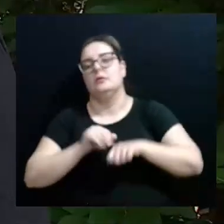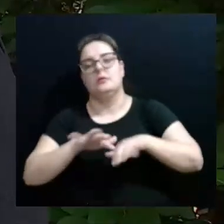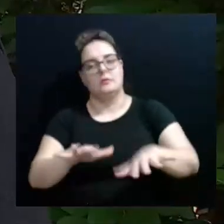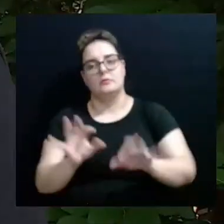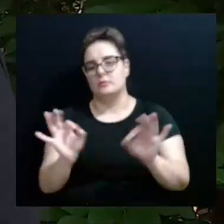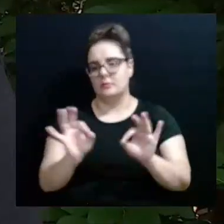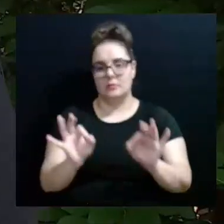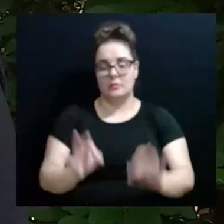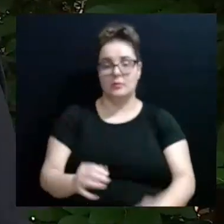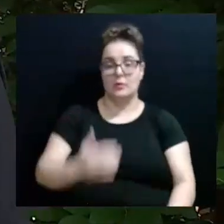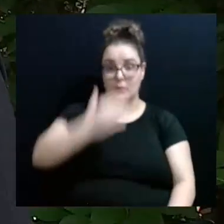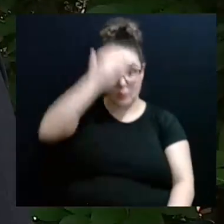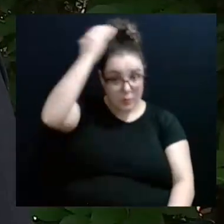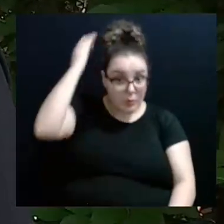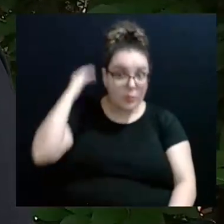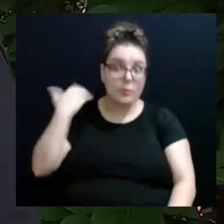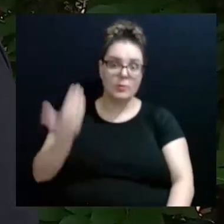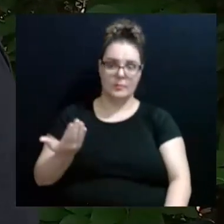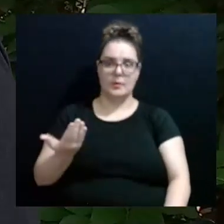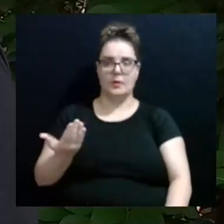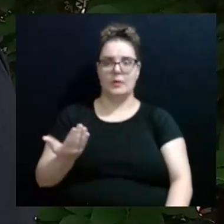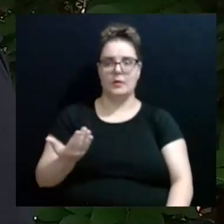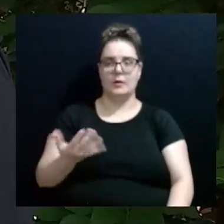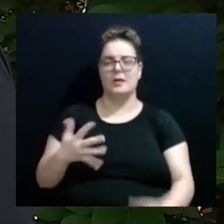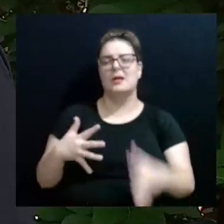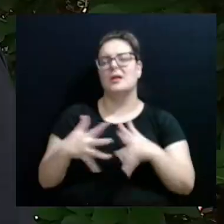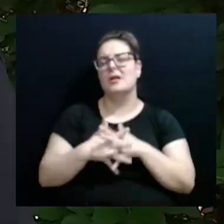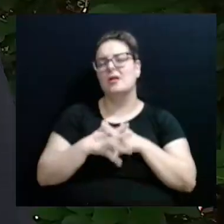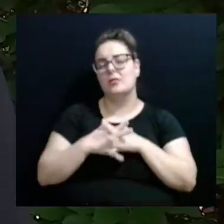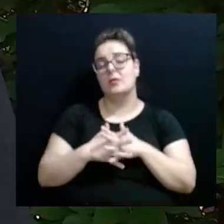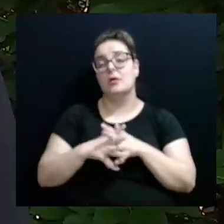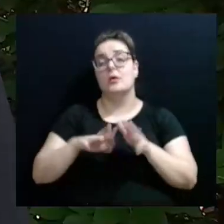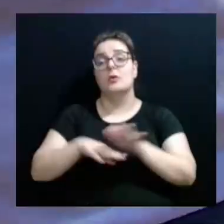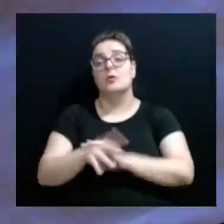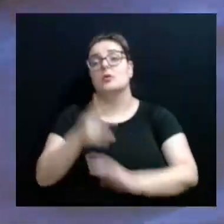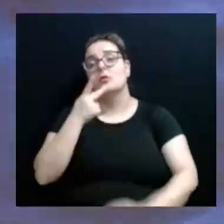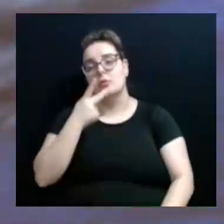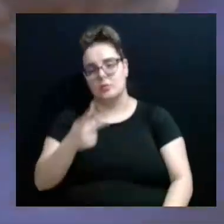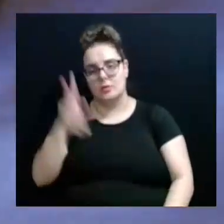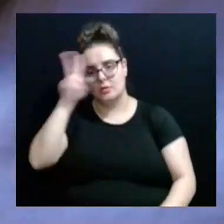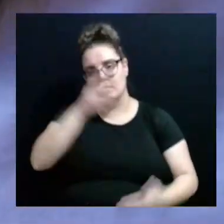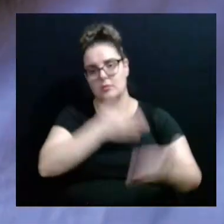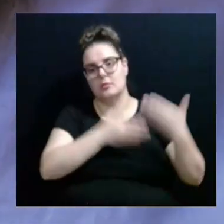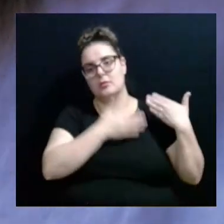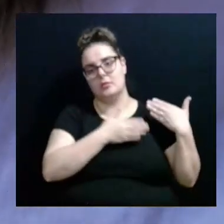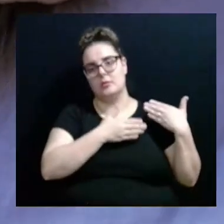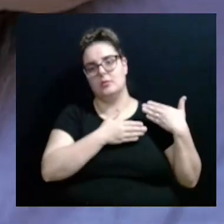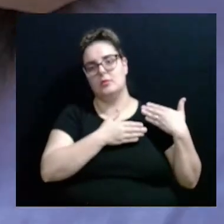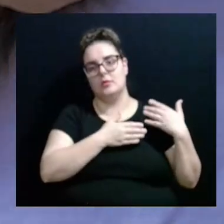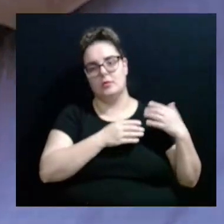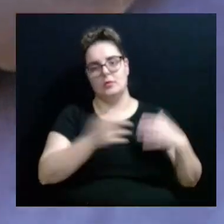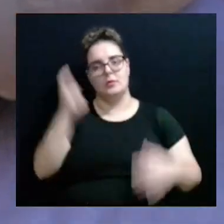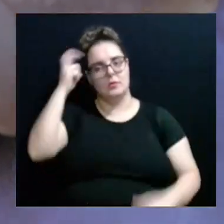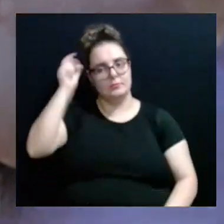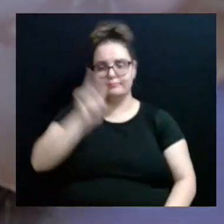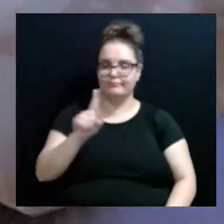gambazinho, gente, ele é muito confundido, assim, eu costumo dizer que ele é historicamente e culturalmente incompreendido.